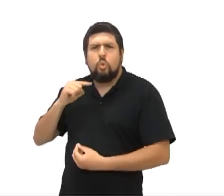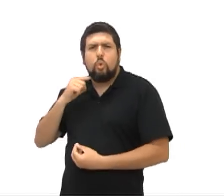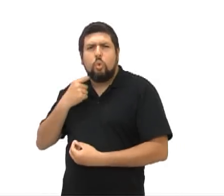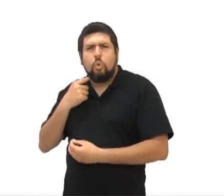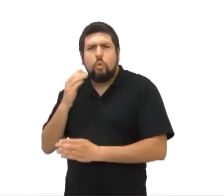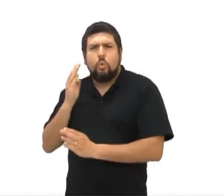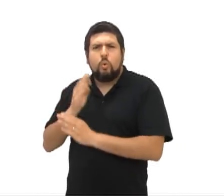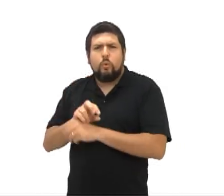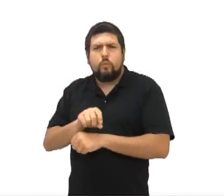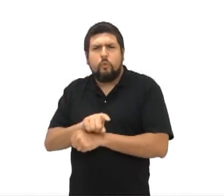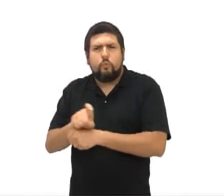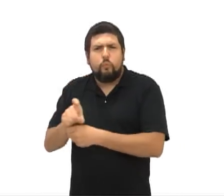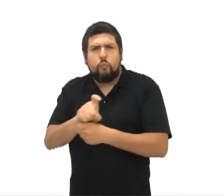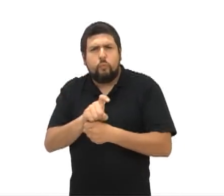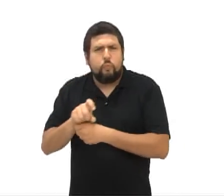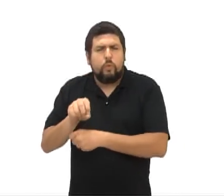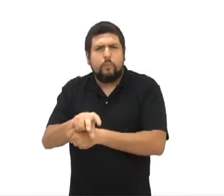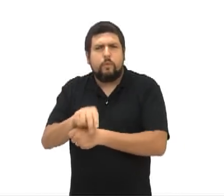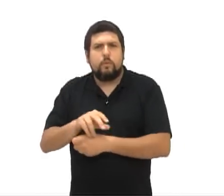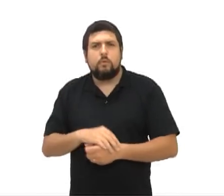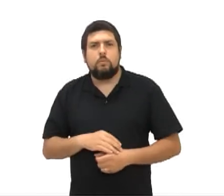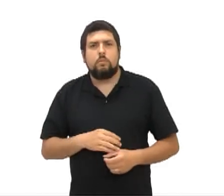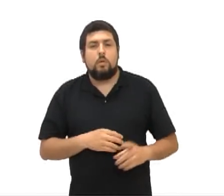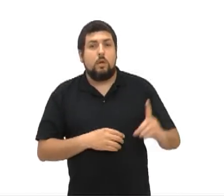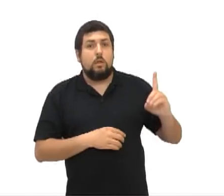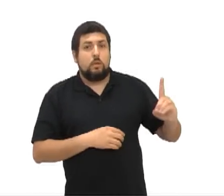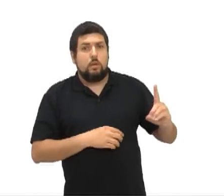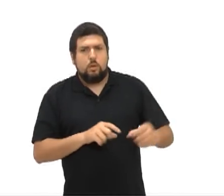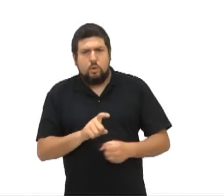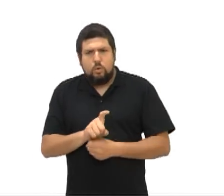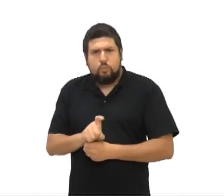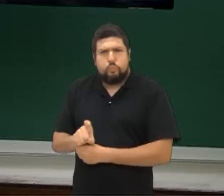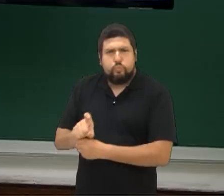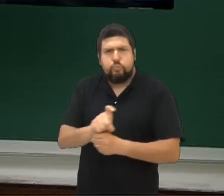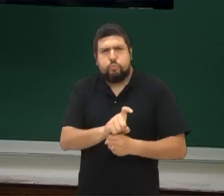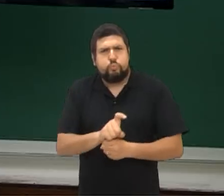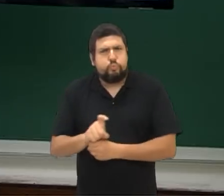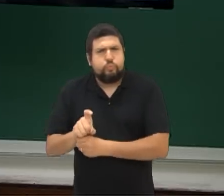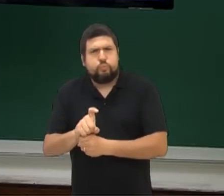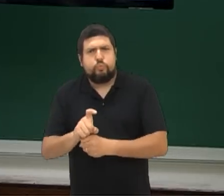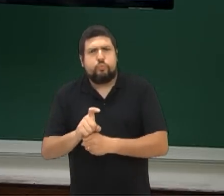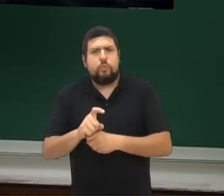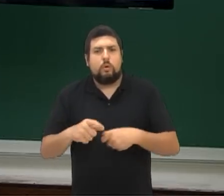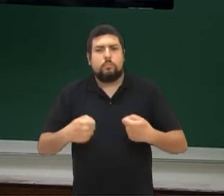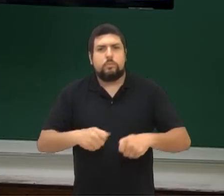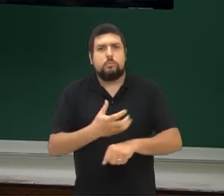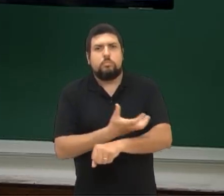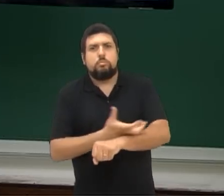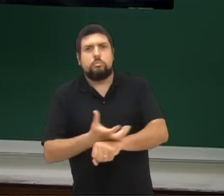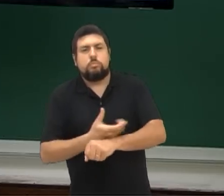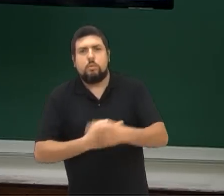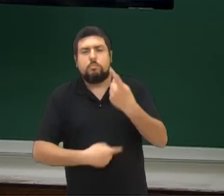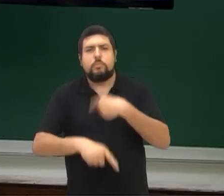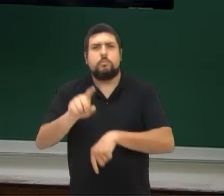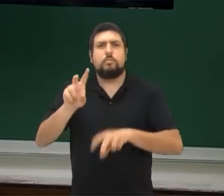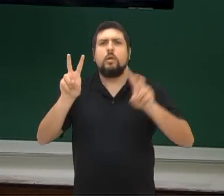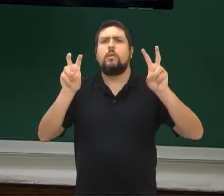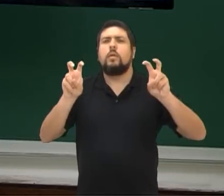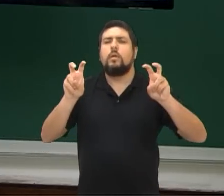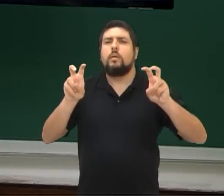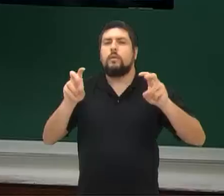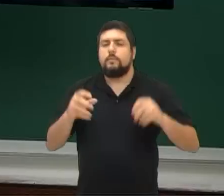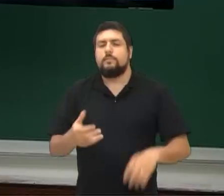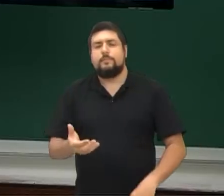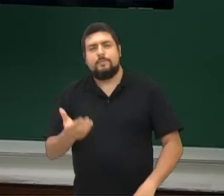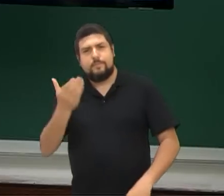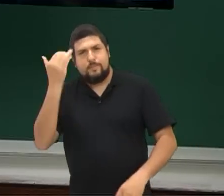letra D, os agrotóxicos são essenciais à prosperidade das lavouras? Qual desses é o tema? Vamos lá? Eu dou um